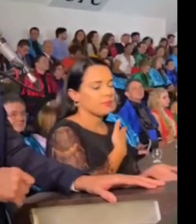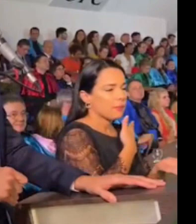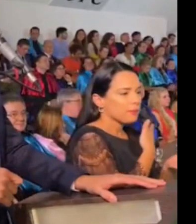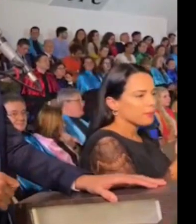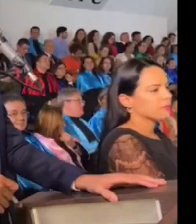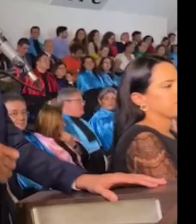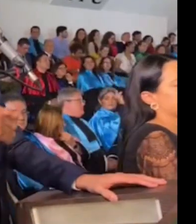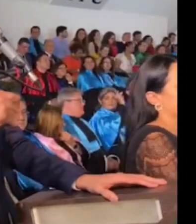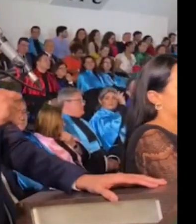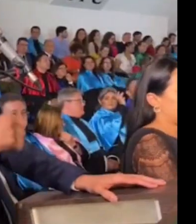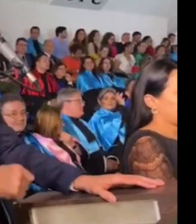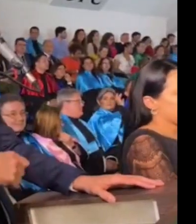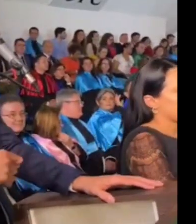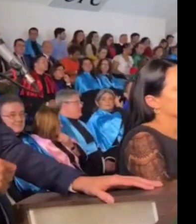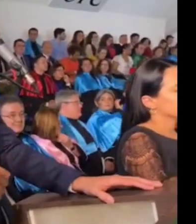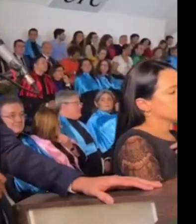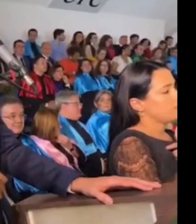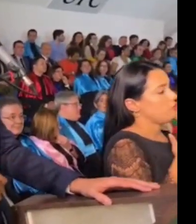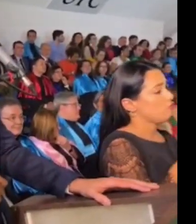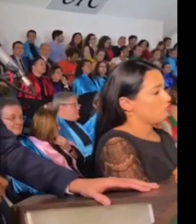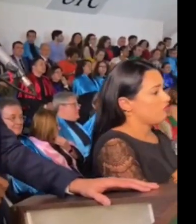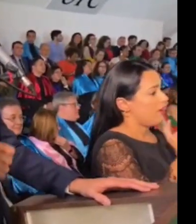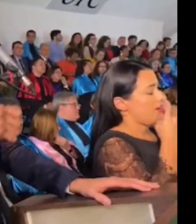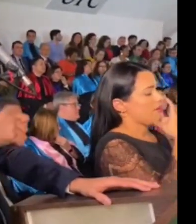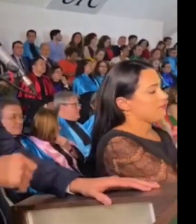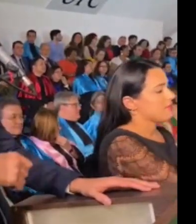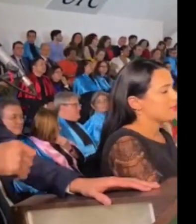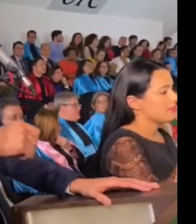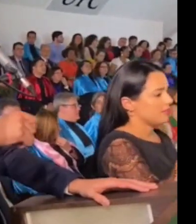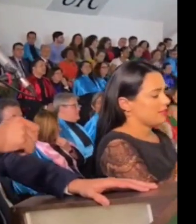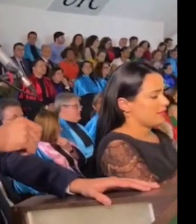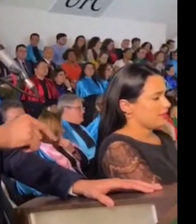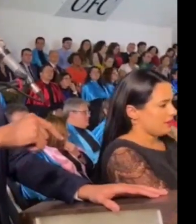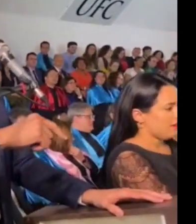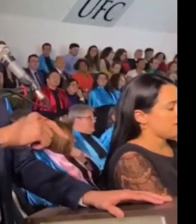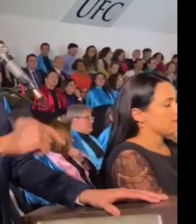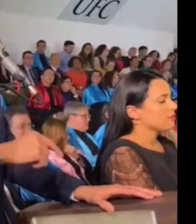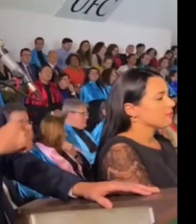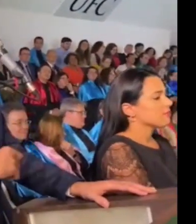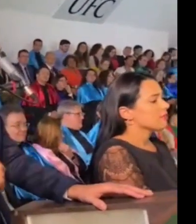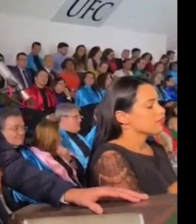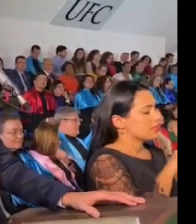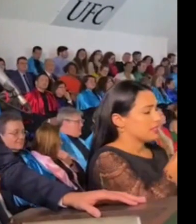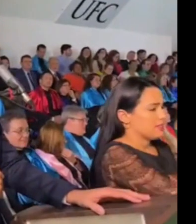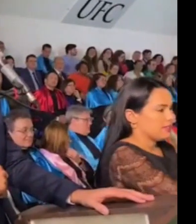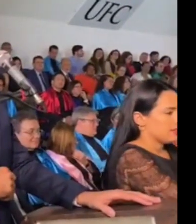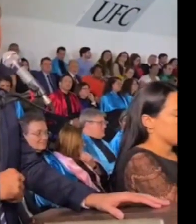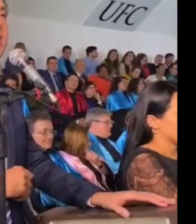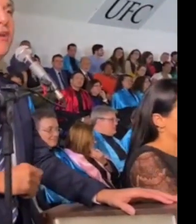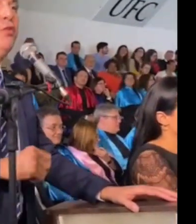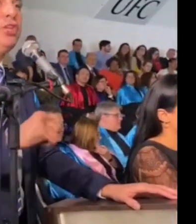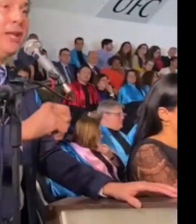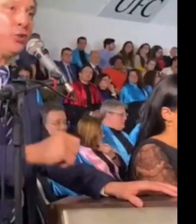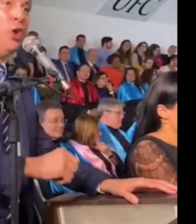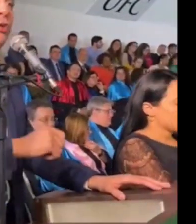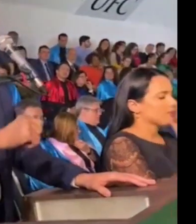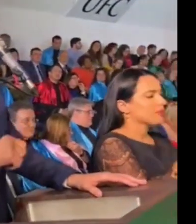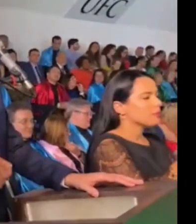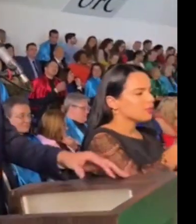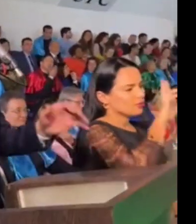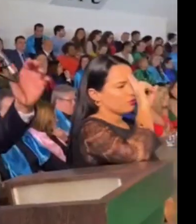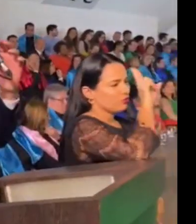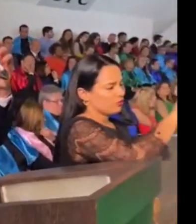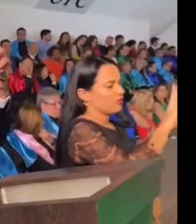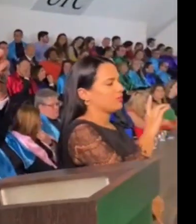na militância estudantil, fui presidente do DCE, fui diretor, aliás, presidente do Centro Acadêmico de Agronomia, fui